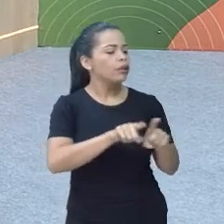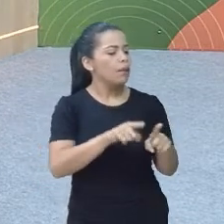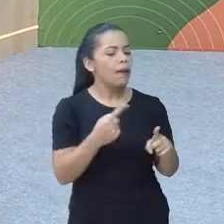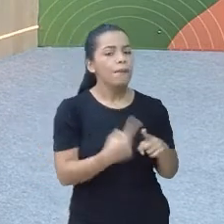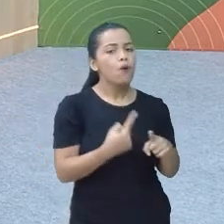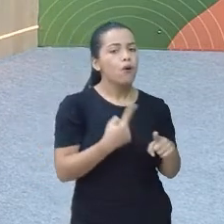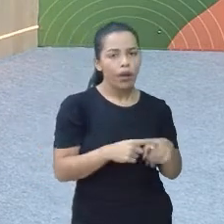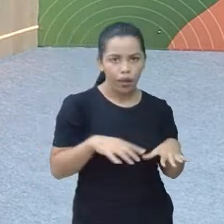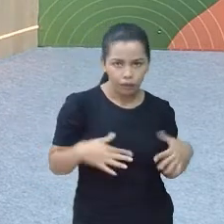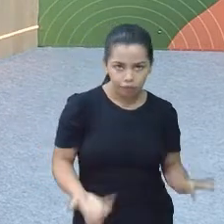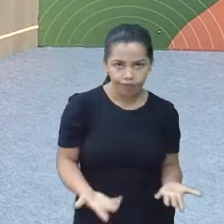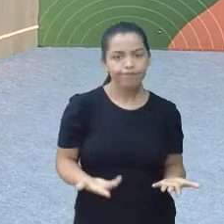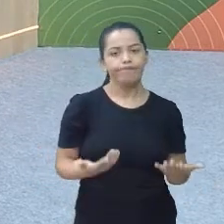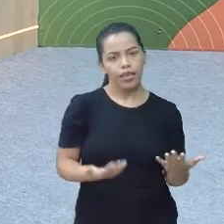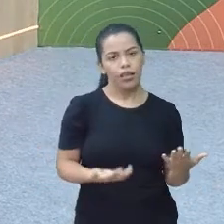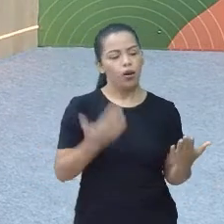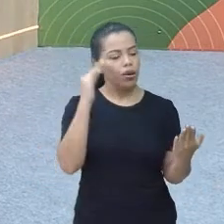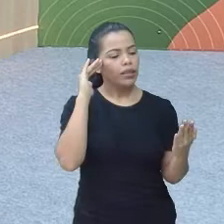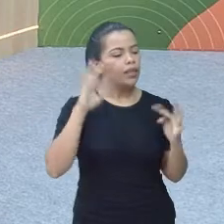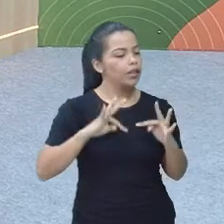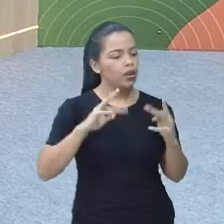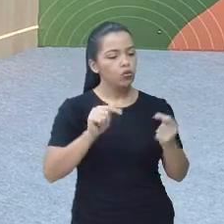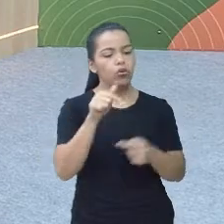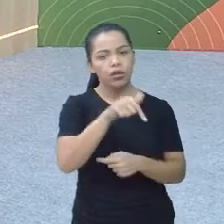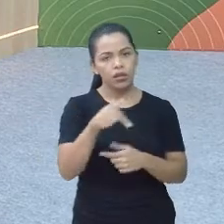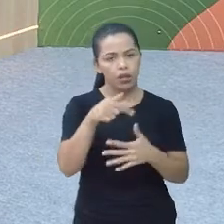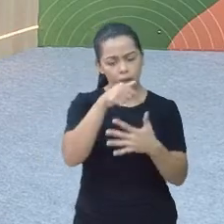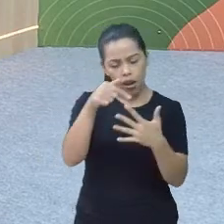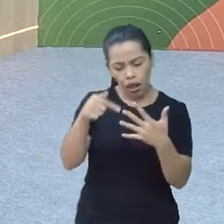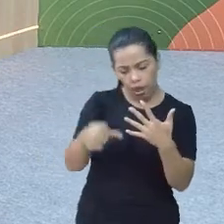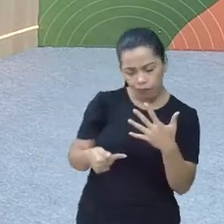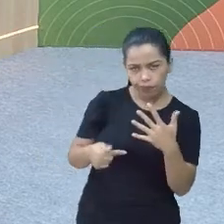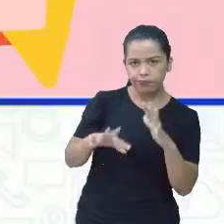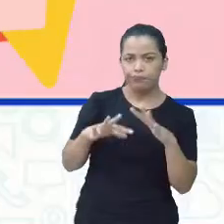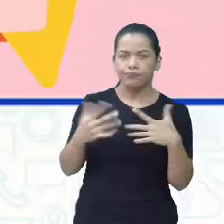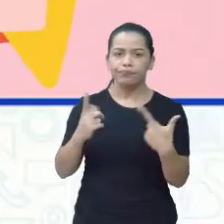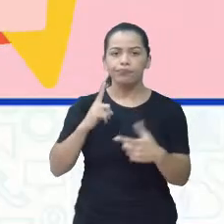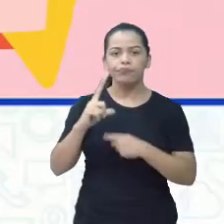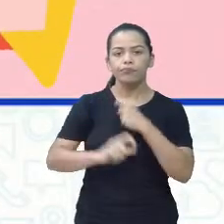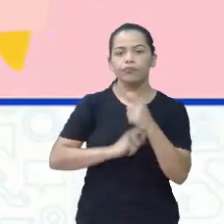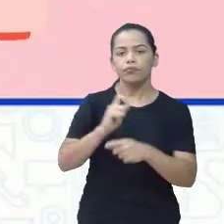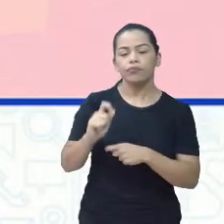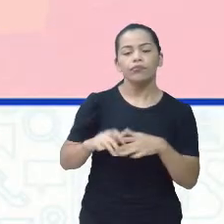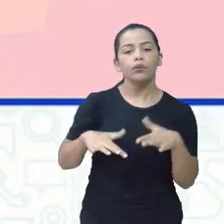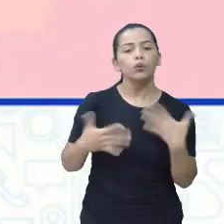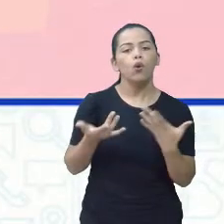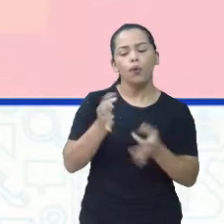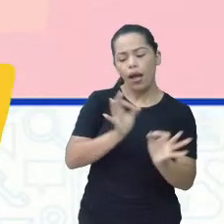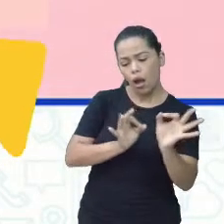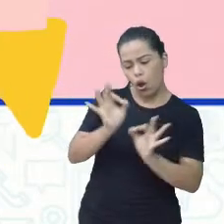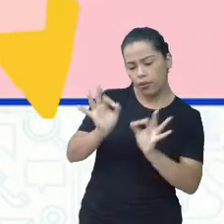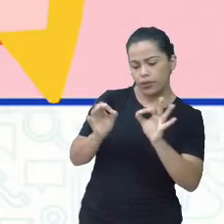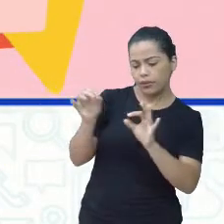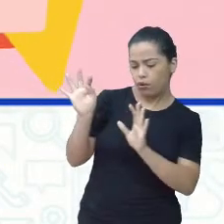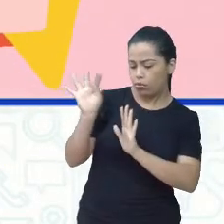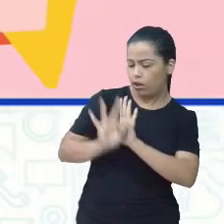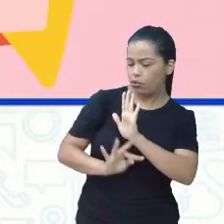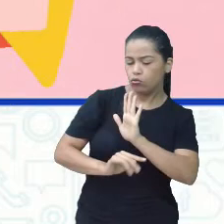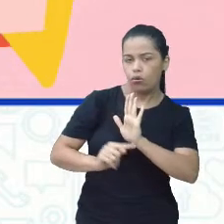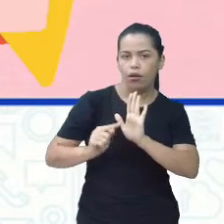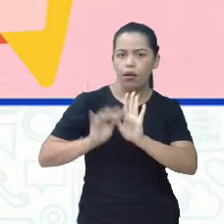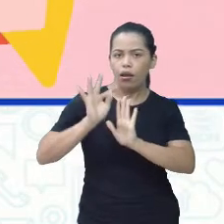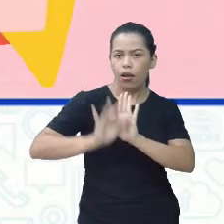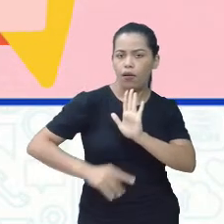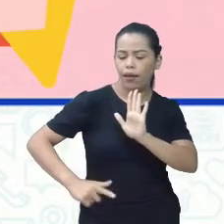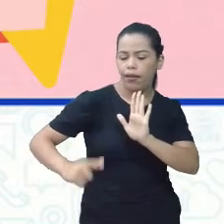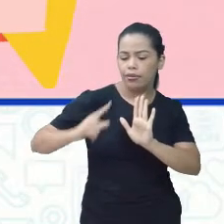todas essas perguntas, tá certo? Ele possui, qual é a sua organização?